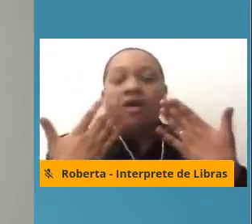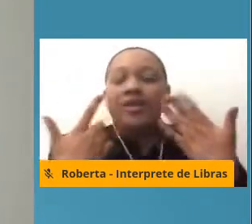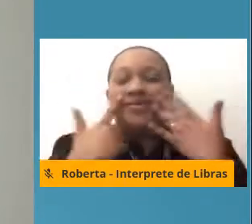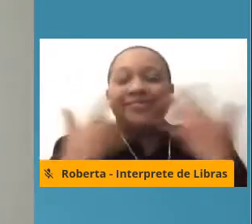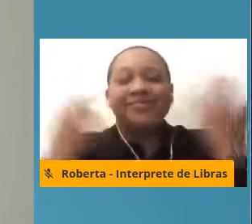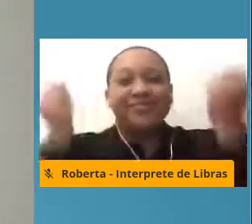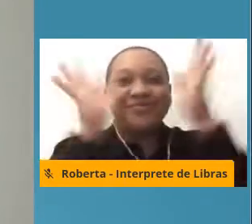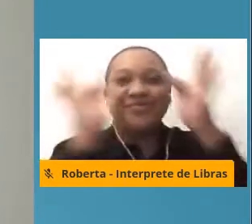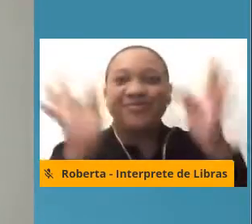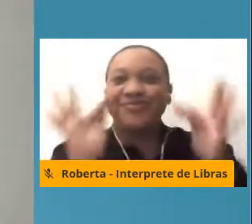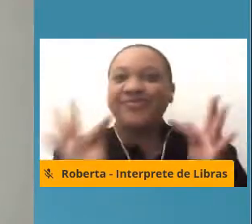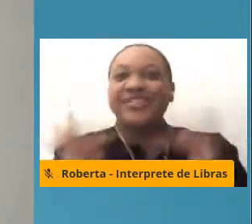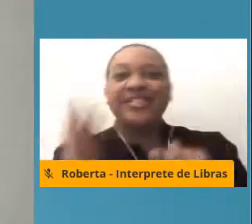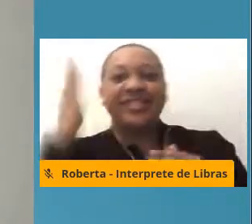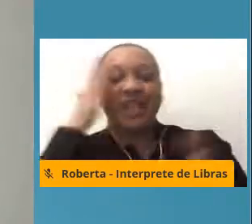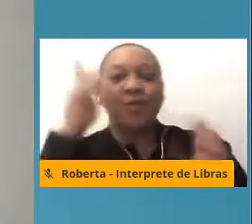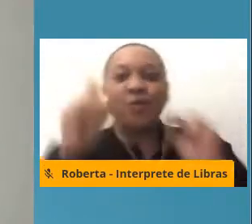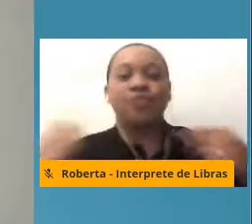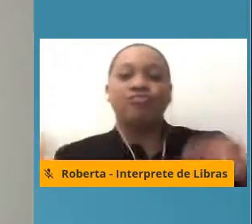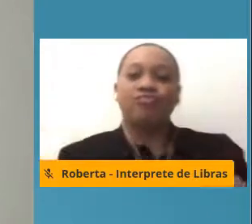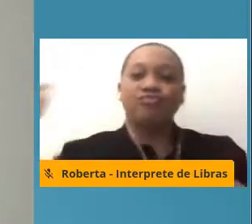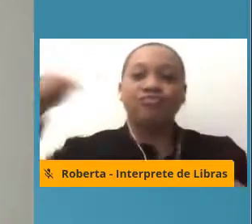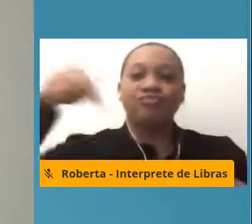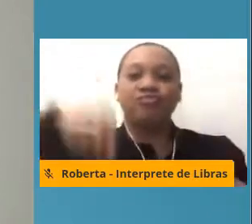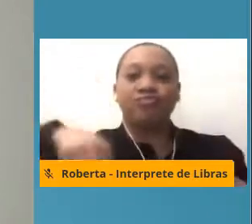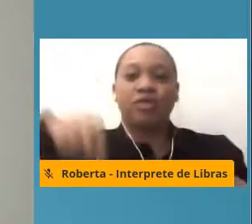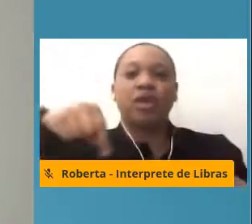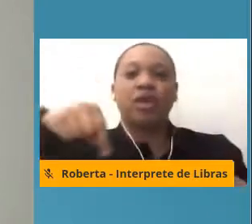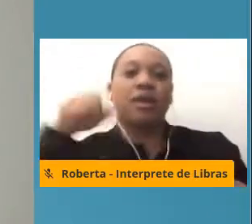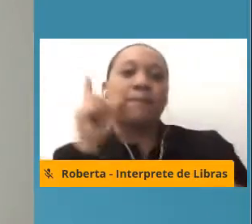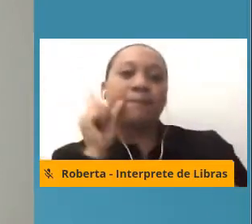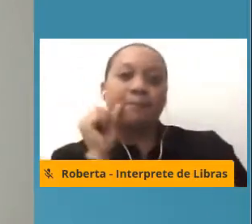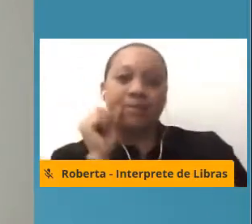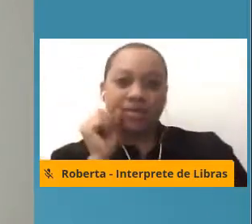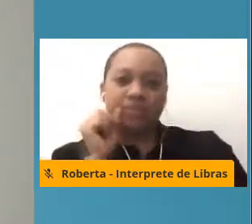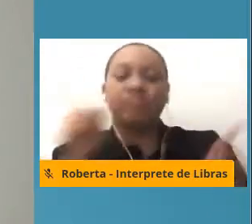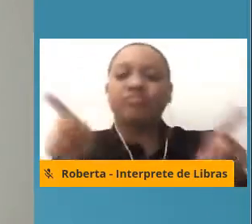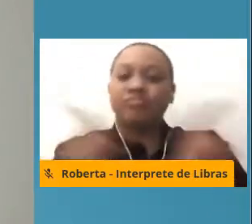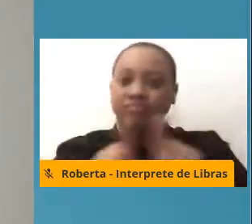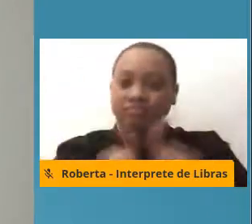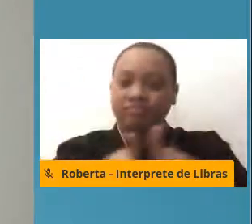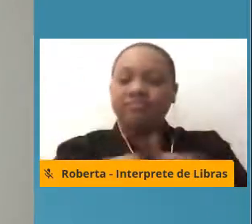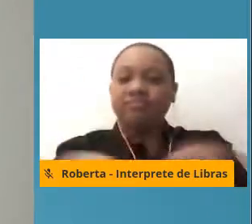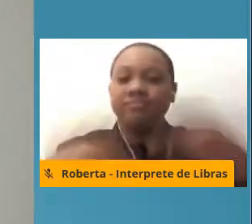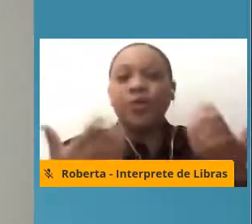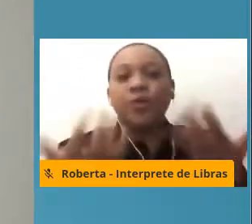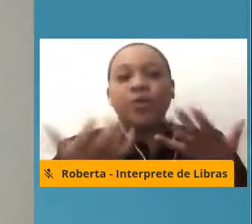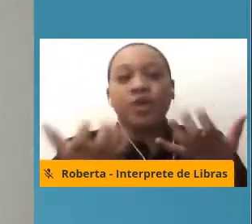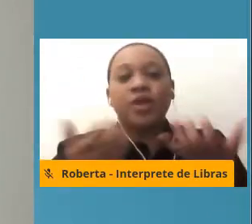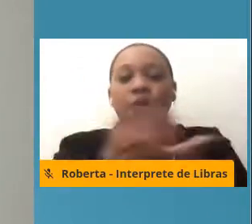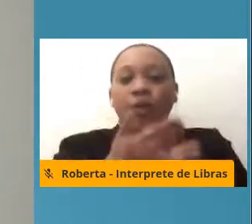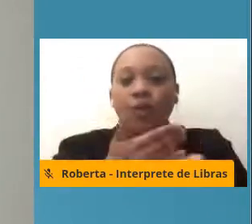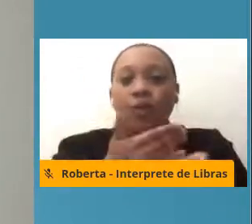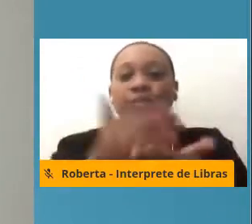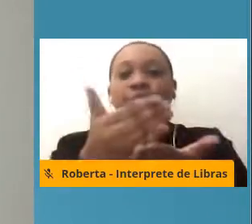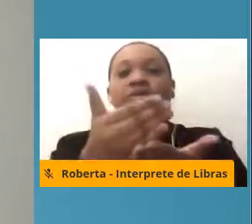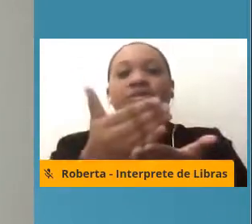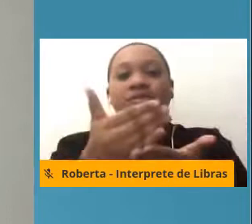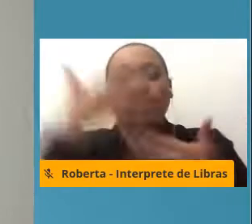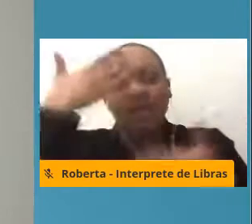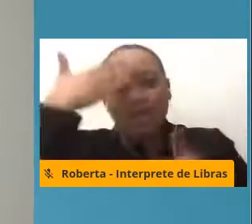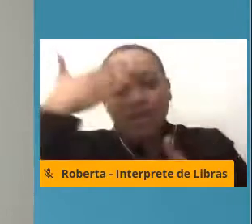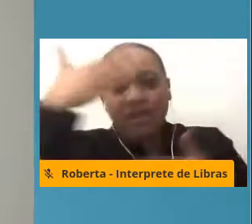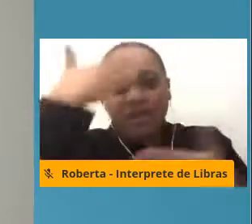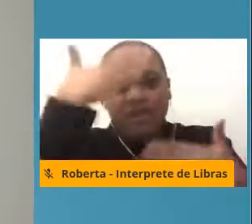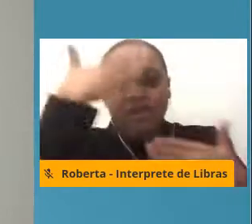Science, e eu quis trazer para Maceió, eu tive muita vontade de trazer, e eu já gostaria, então, de iniciar agradecendo a Uncisal,